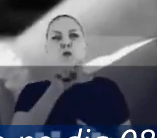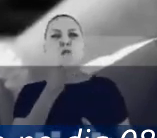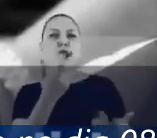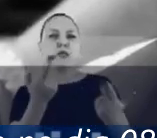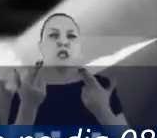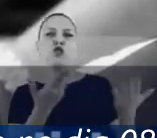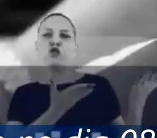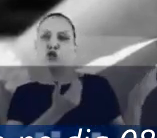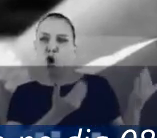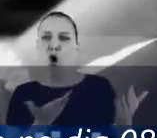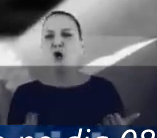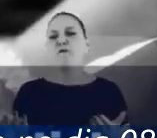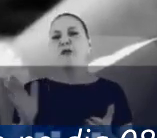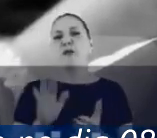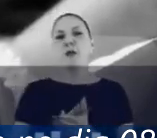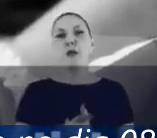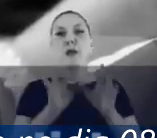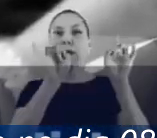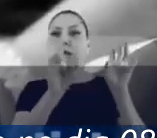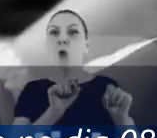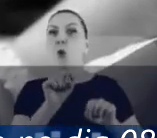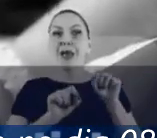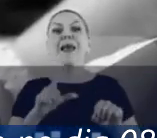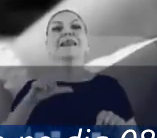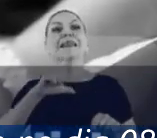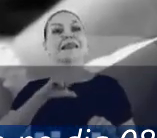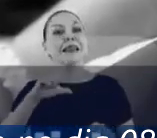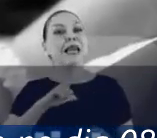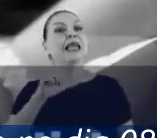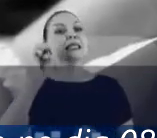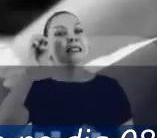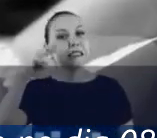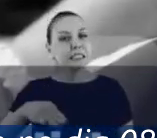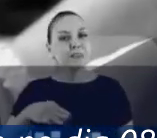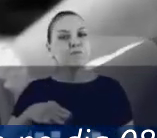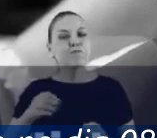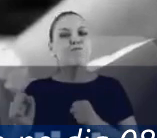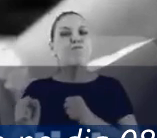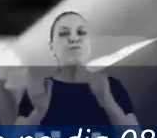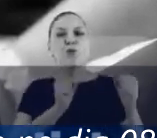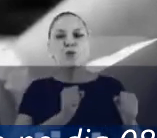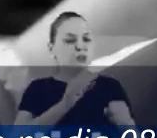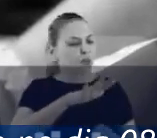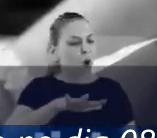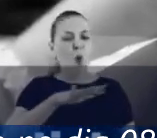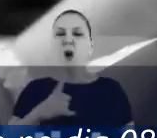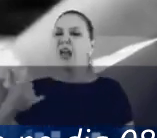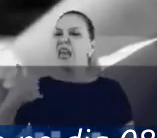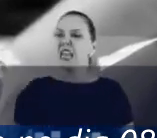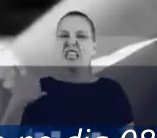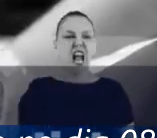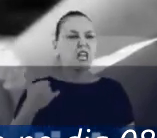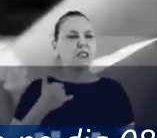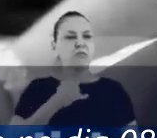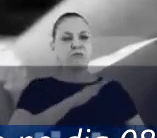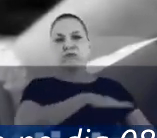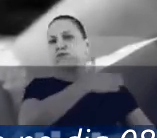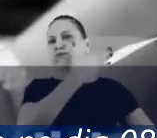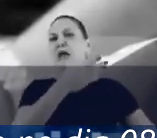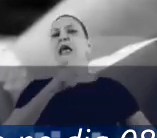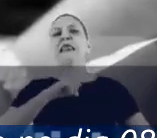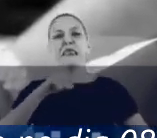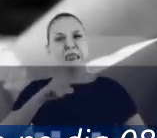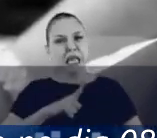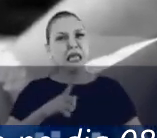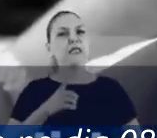Brasil o excesso de estado pontuou se comparar os seus 37 ministros com nossos 23 não dá